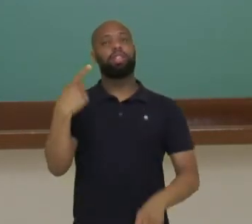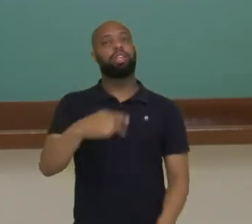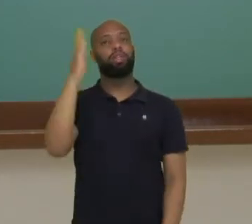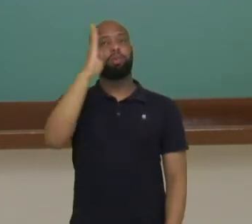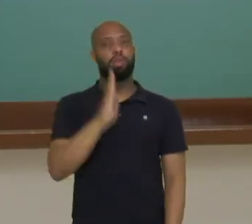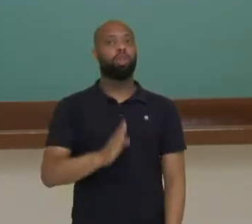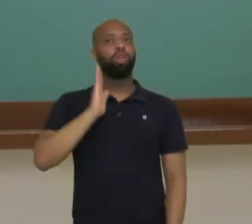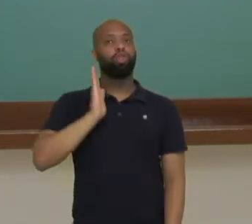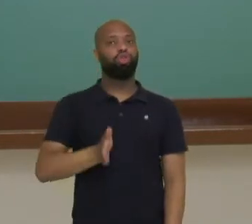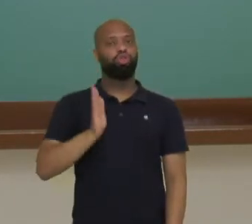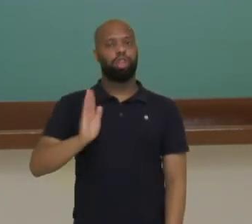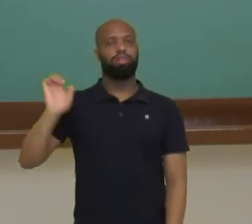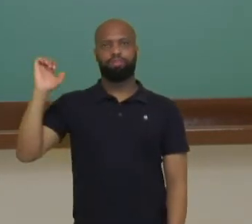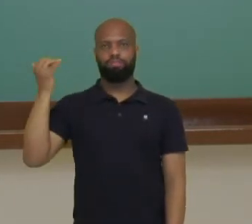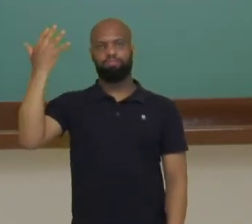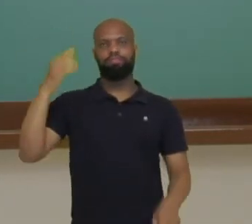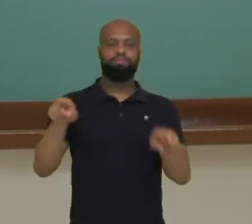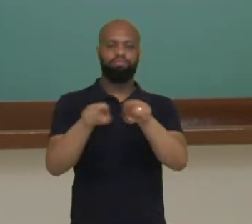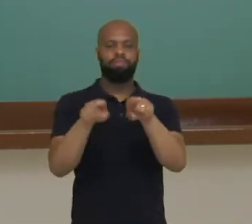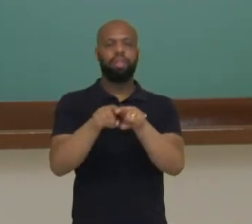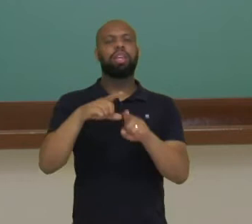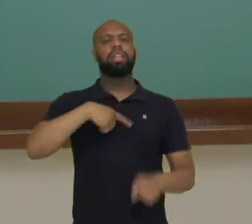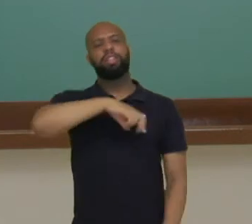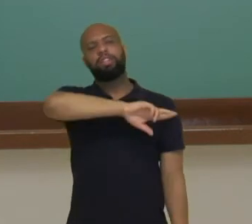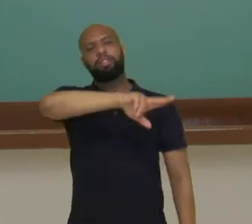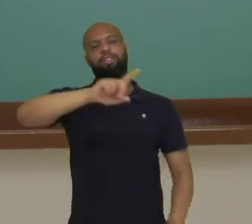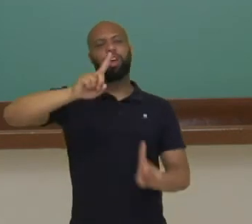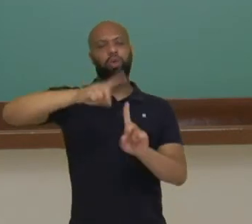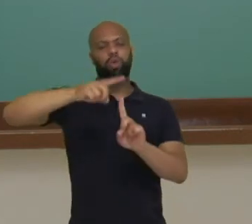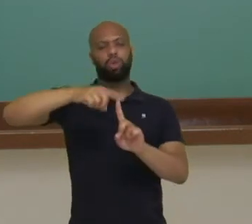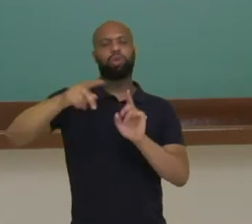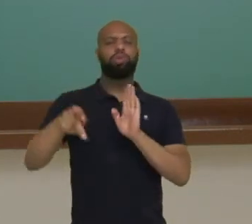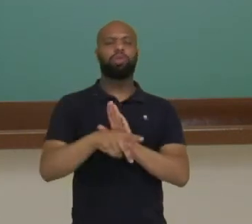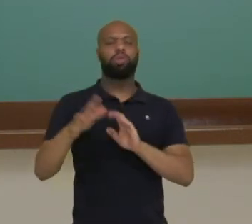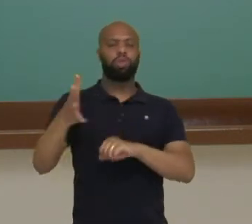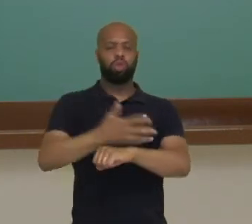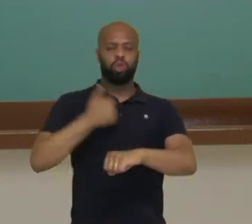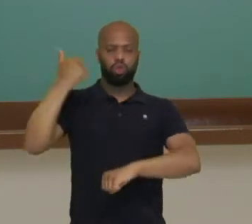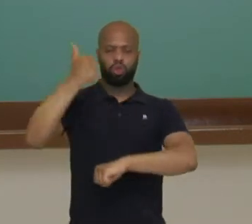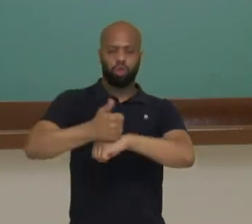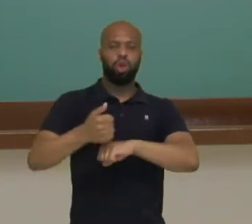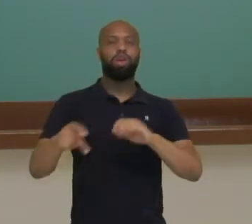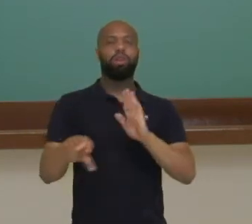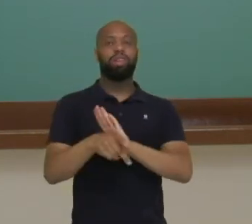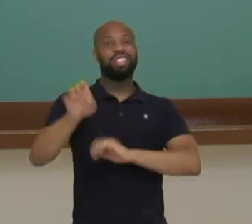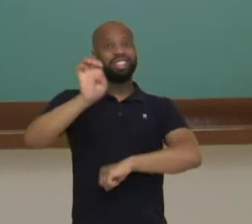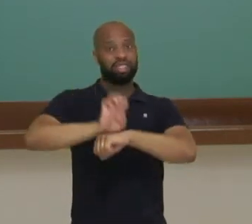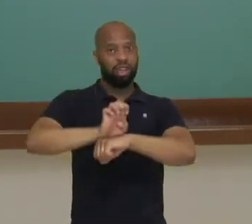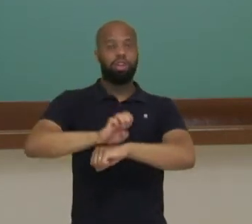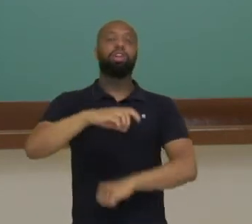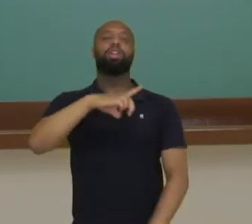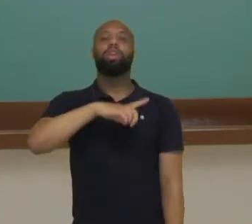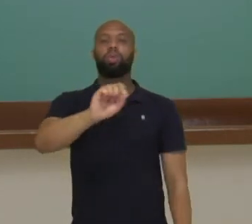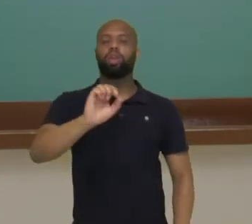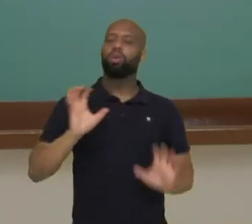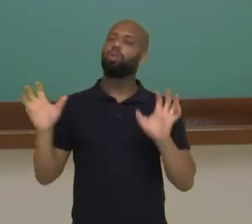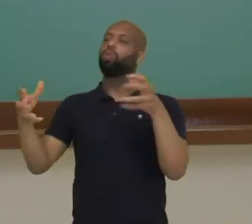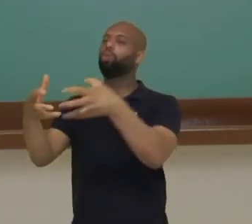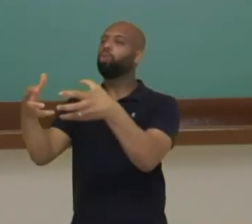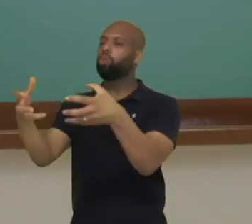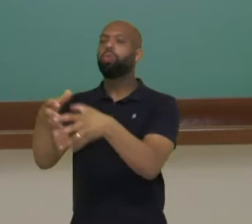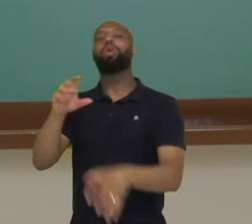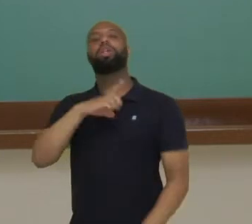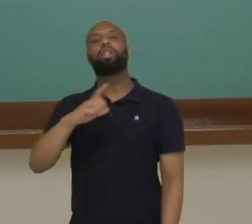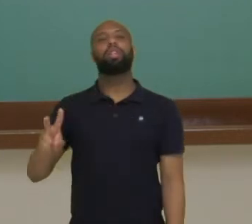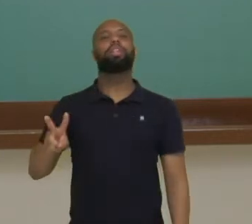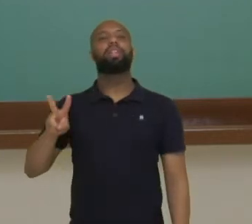Brasil, nós tivemos vários tipos de golpes de Estado, a gente vai ver que existe um grupo, né, que